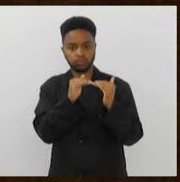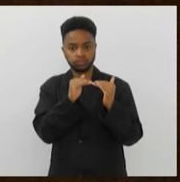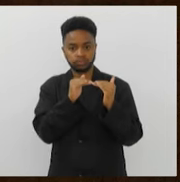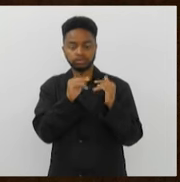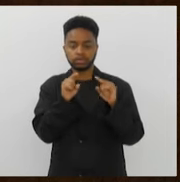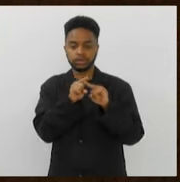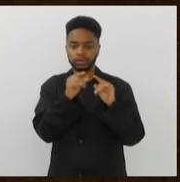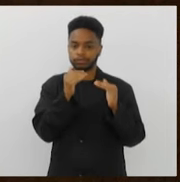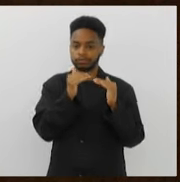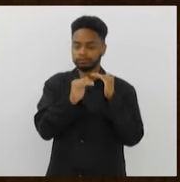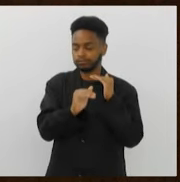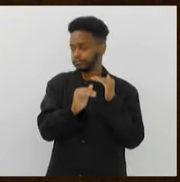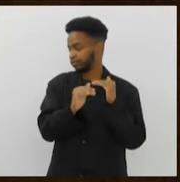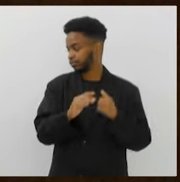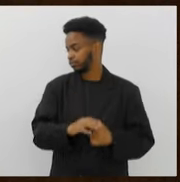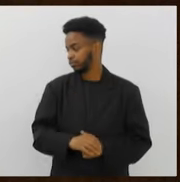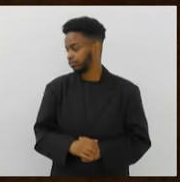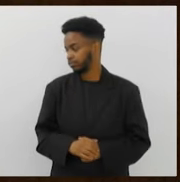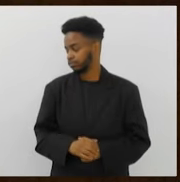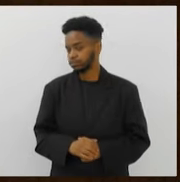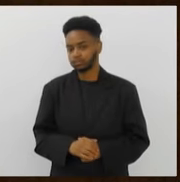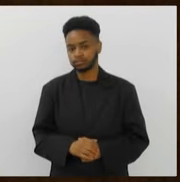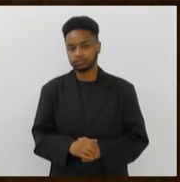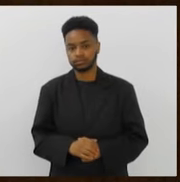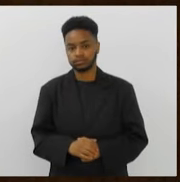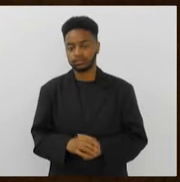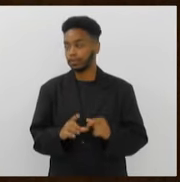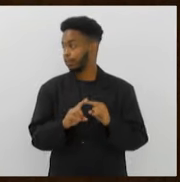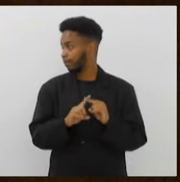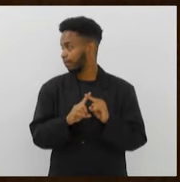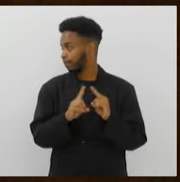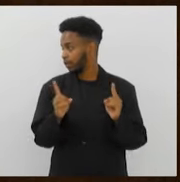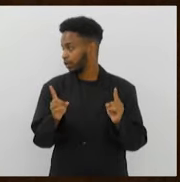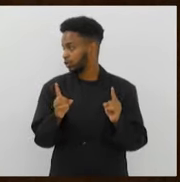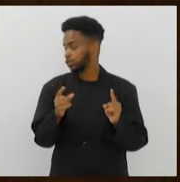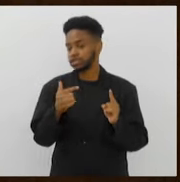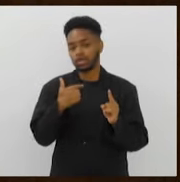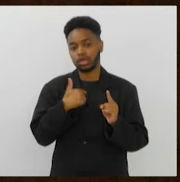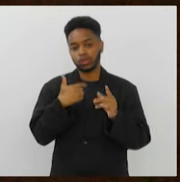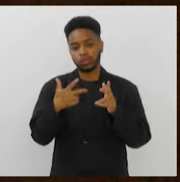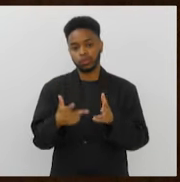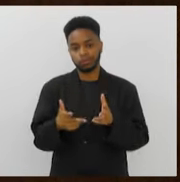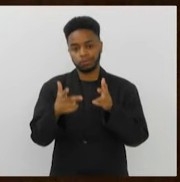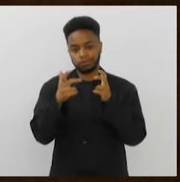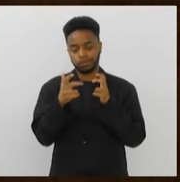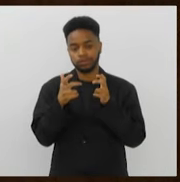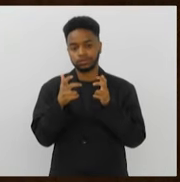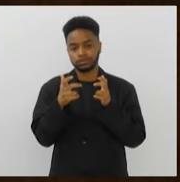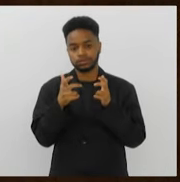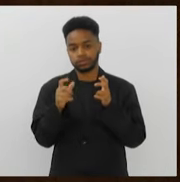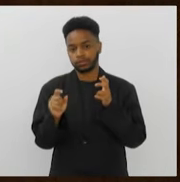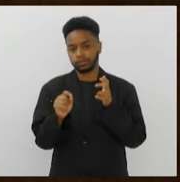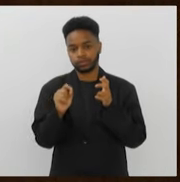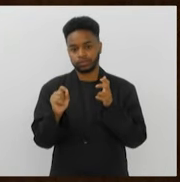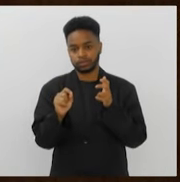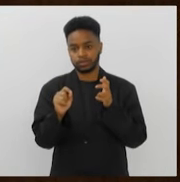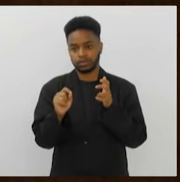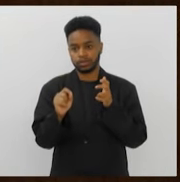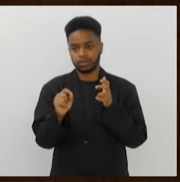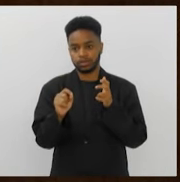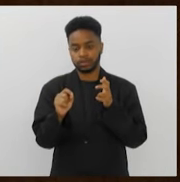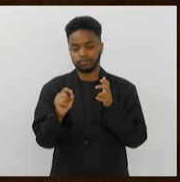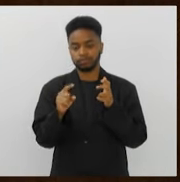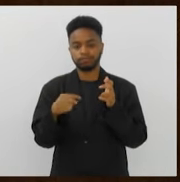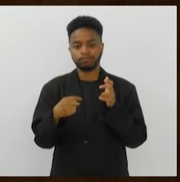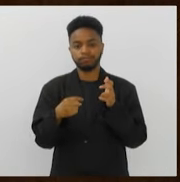de divergir. Mas eu faço um reconhecimento de uma grande